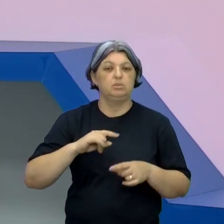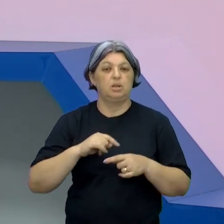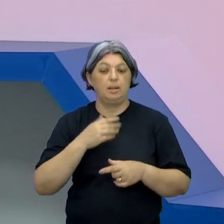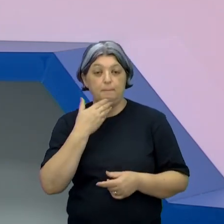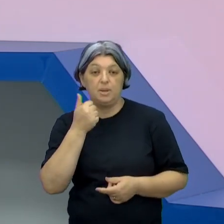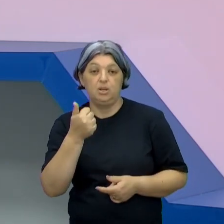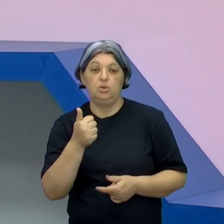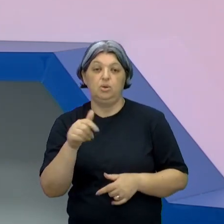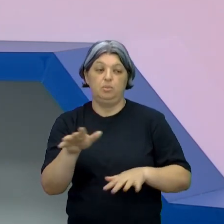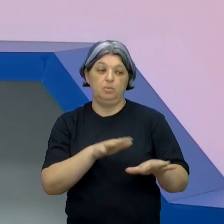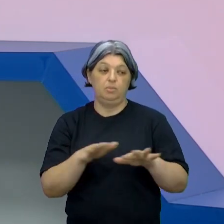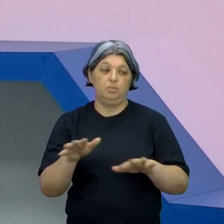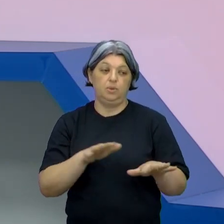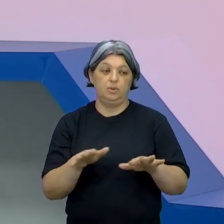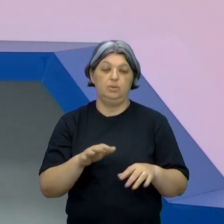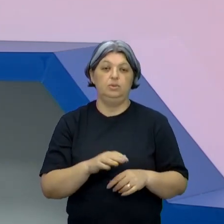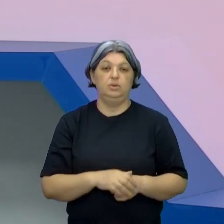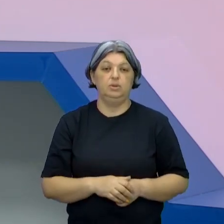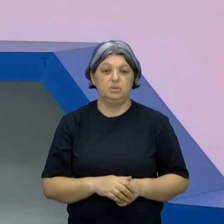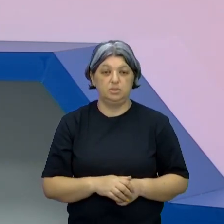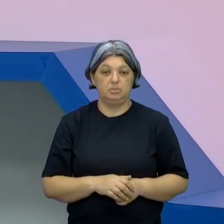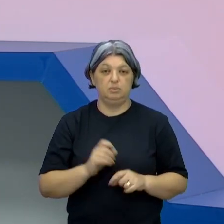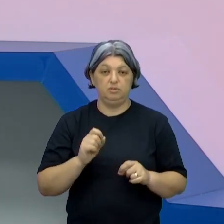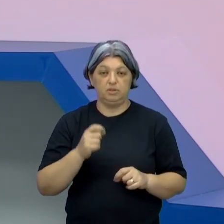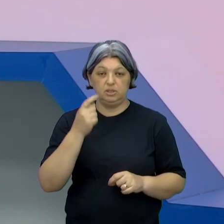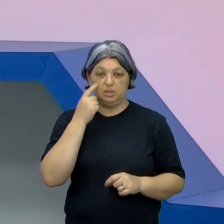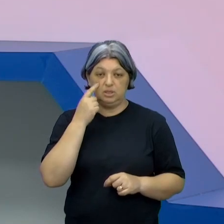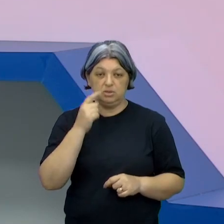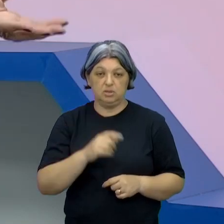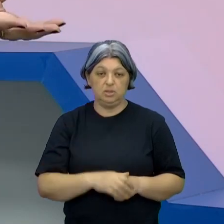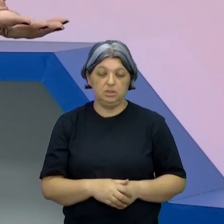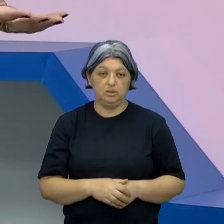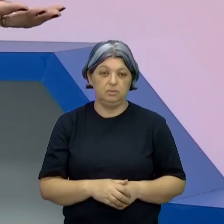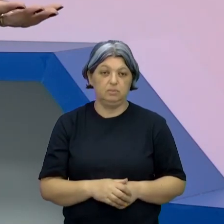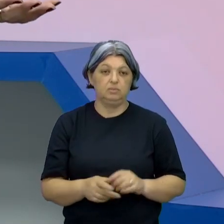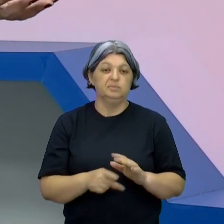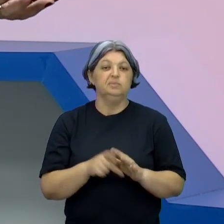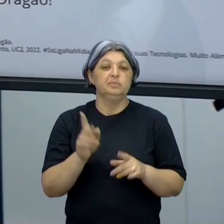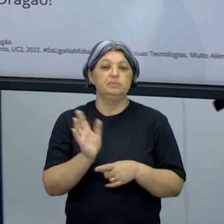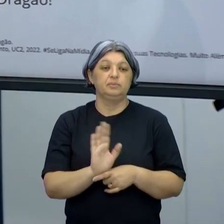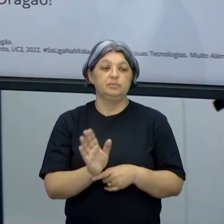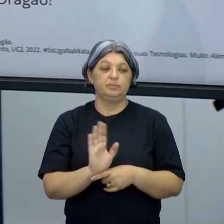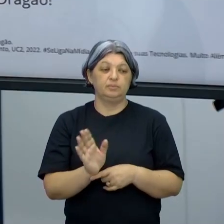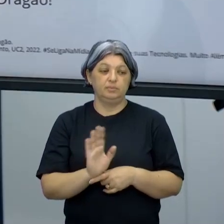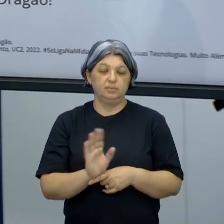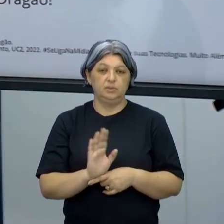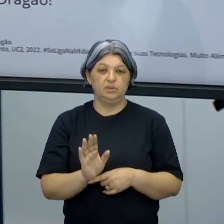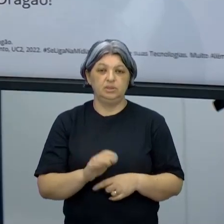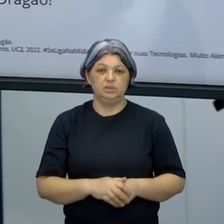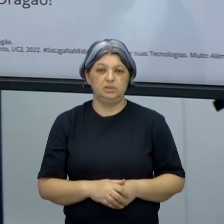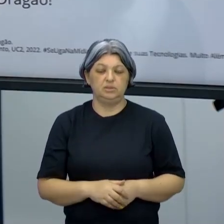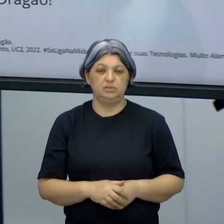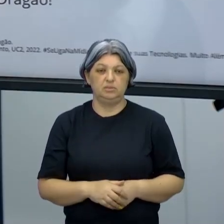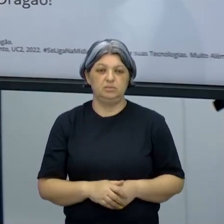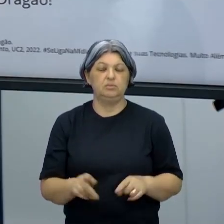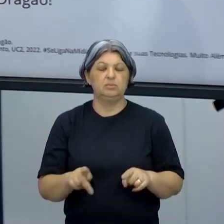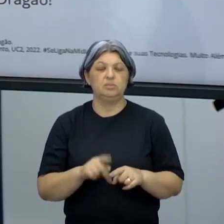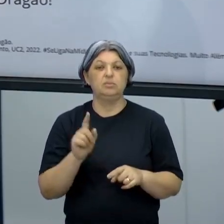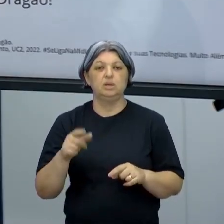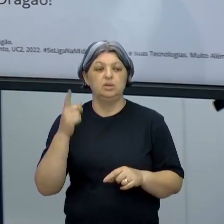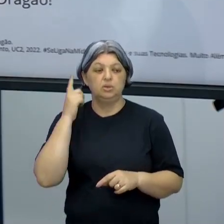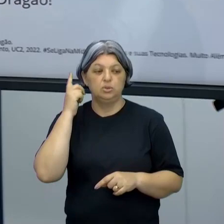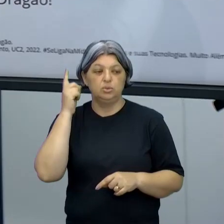fazer simulações, né, nessa filmagem deles, é filme. E tem aí a questão também da sonoplastia. Então,